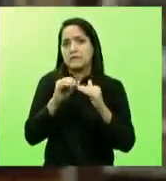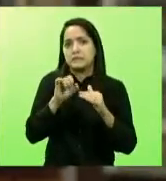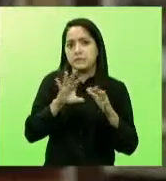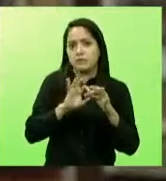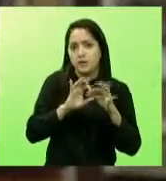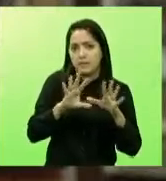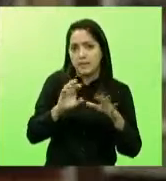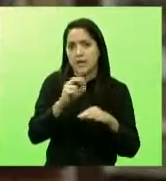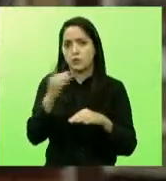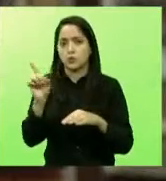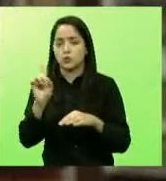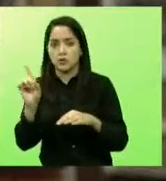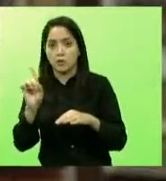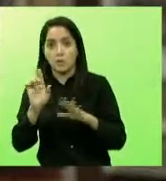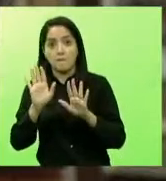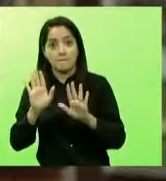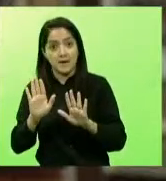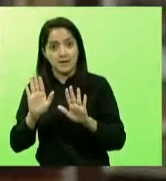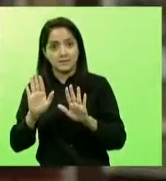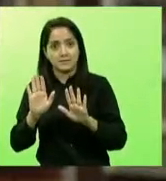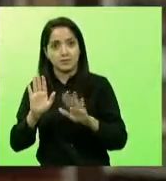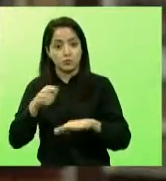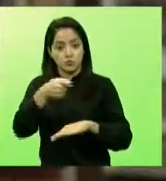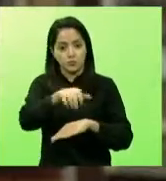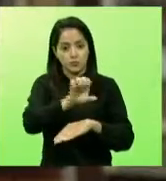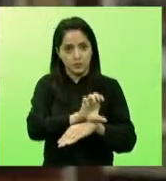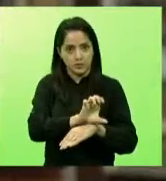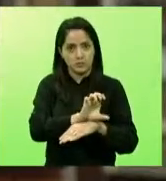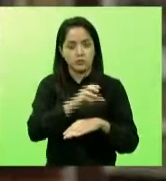ou não. O fato é que os procuradores estão ganhando mais.